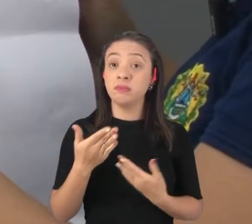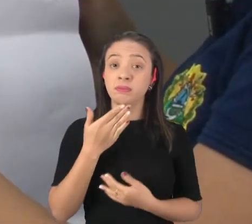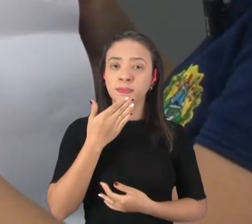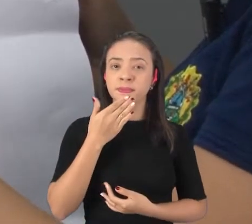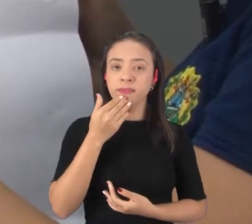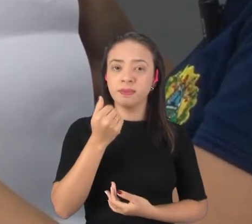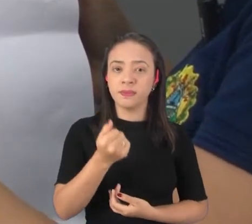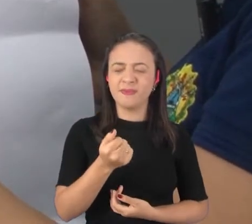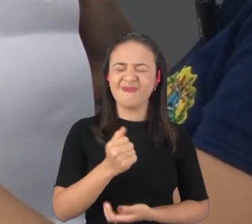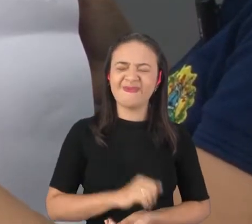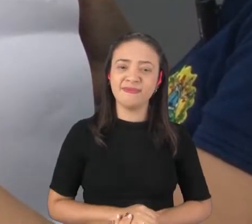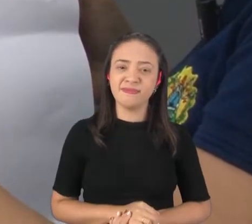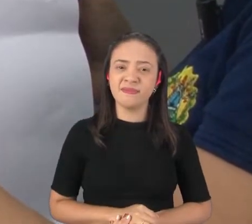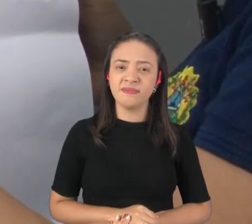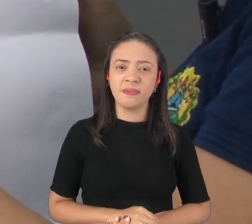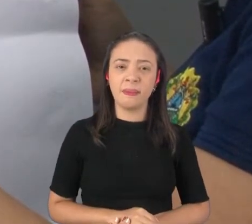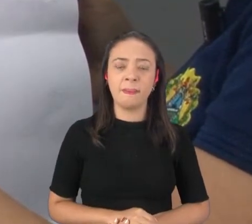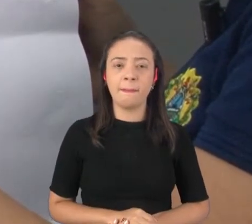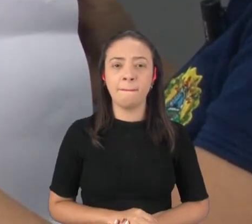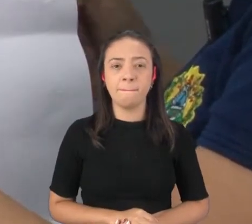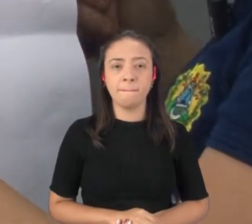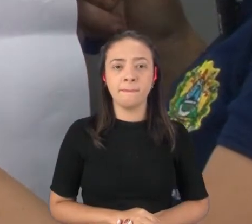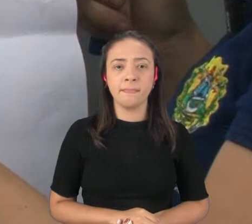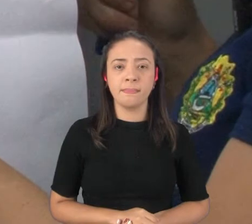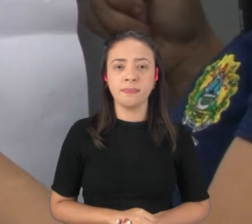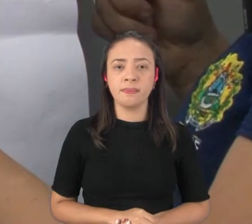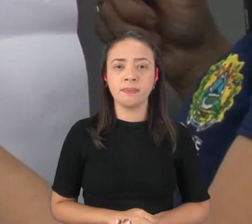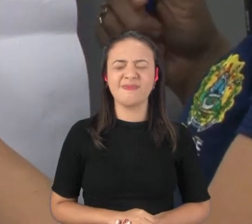adequado seria qual? Ponto de